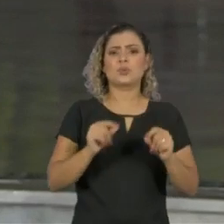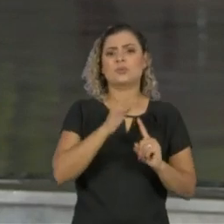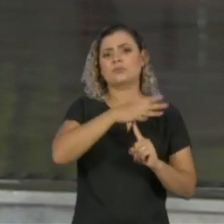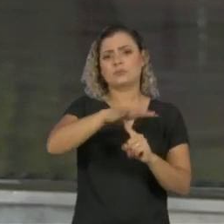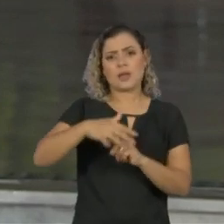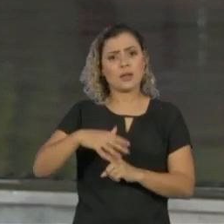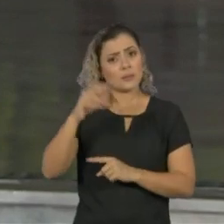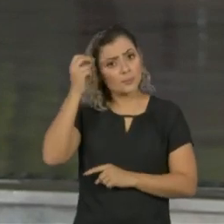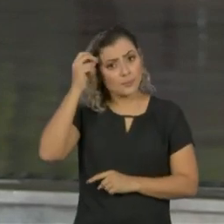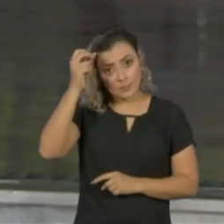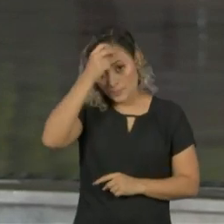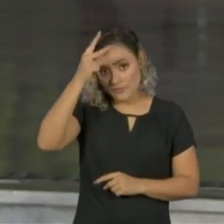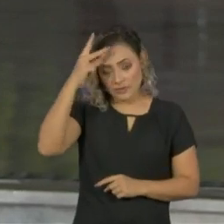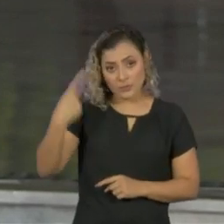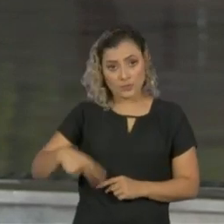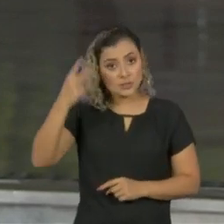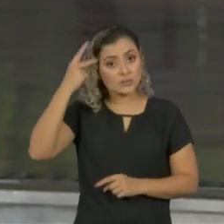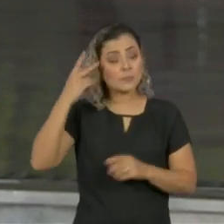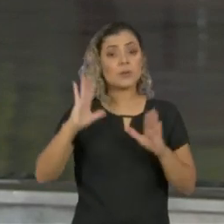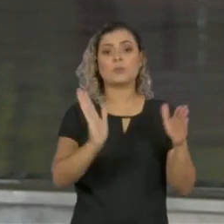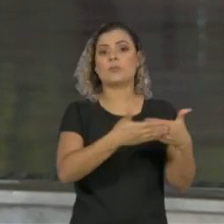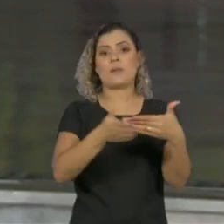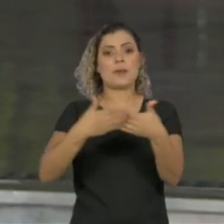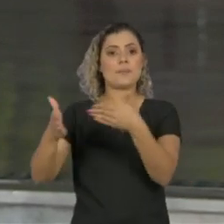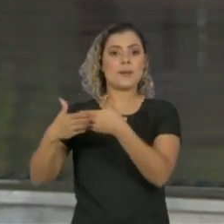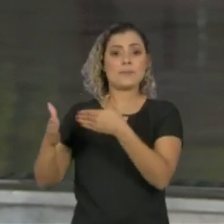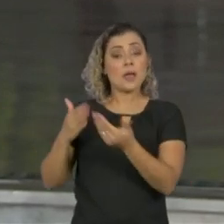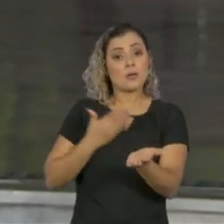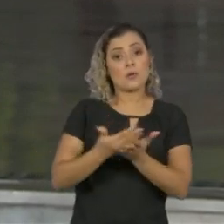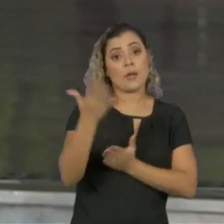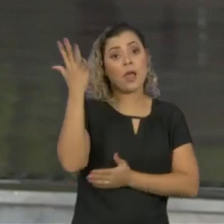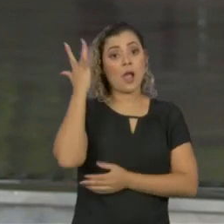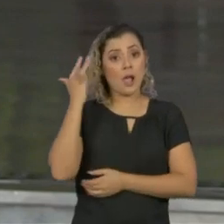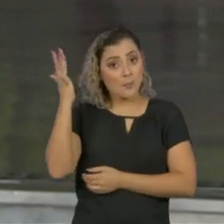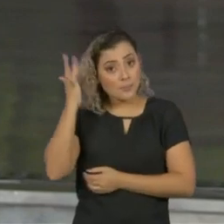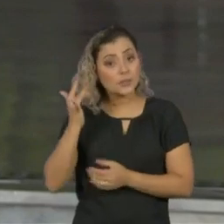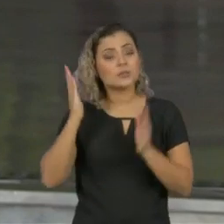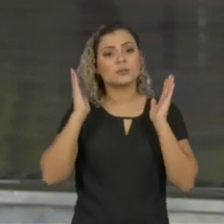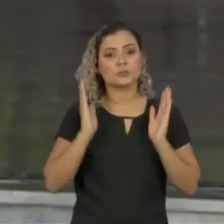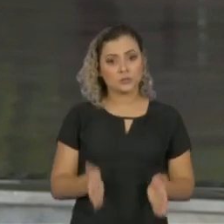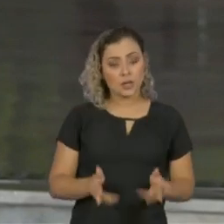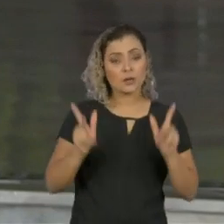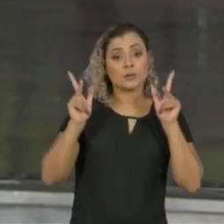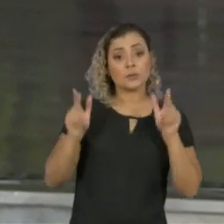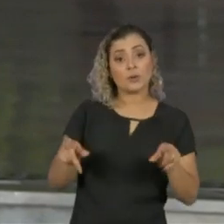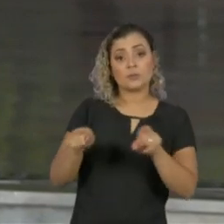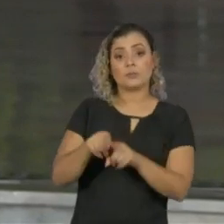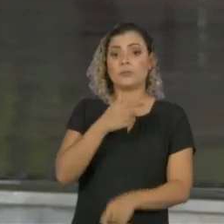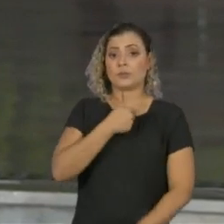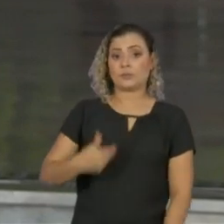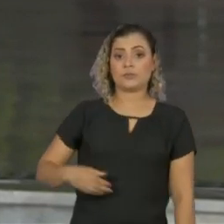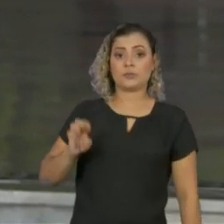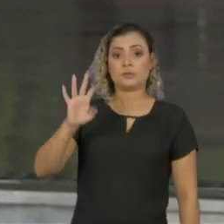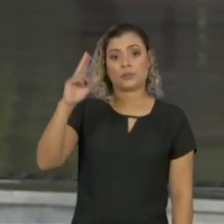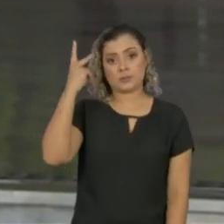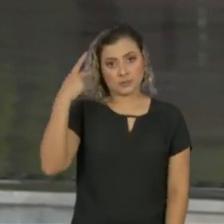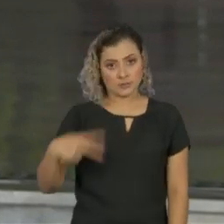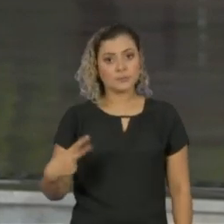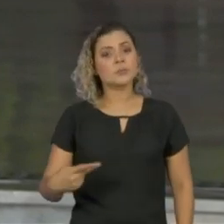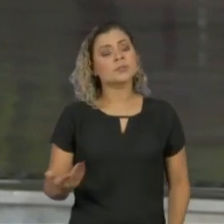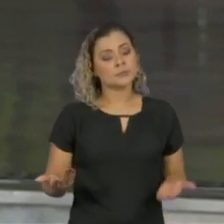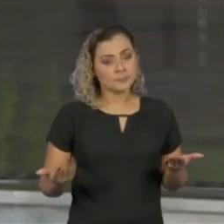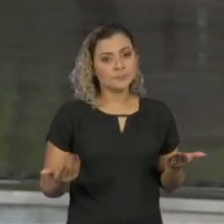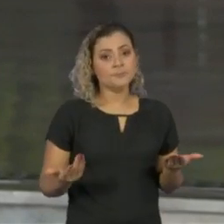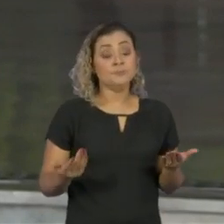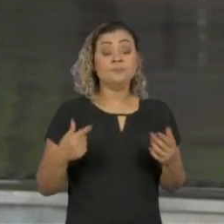também passam a estar fechados a partir de amanhã, da mesma forma que faz o governo do Estado de São Paulo.